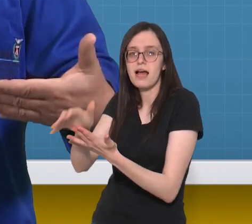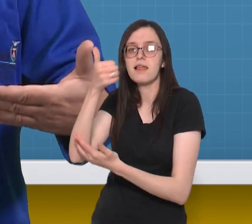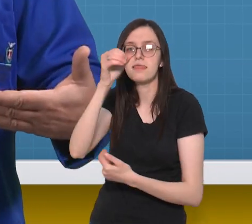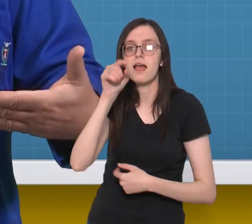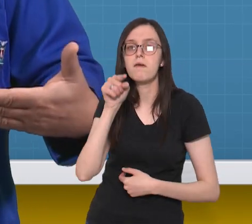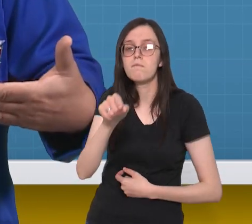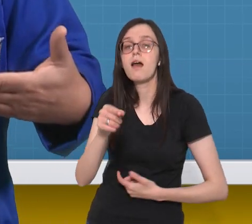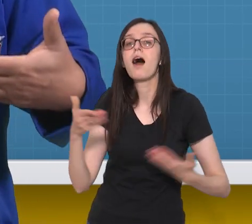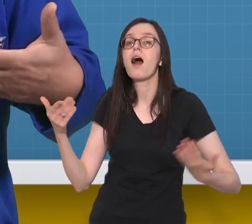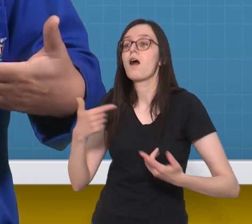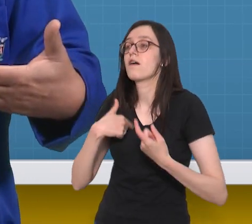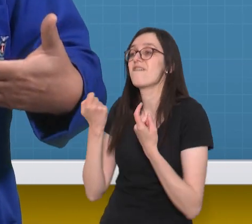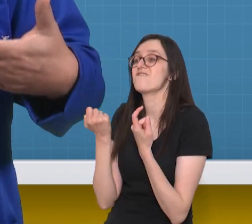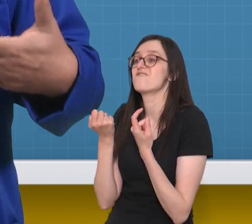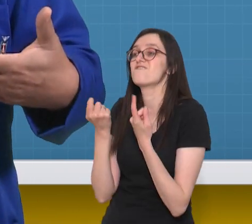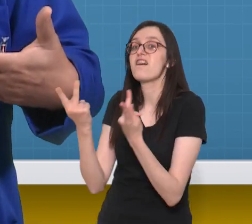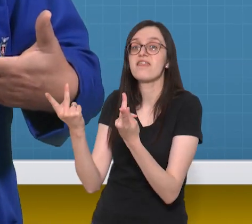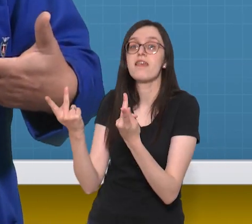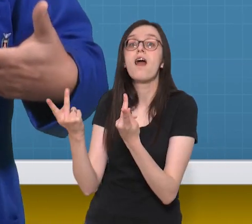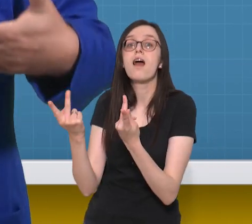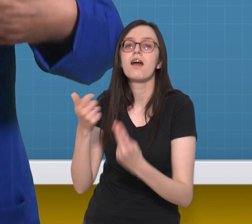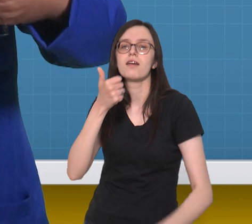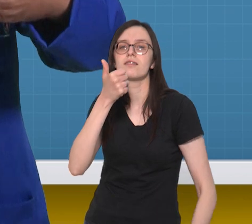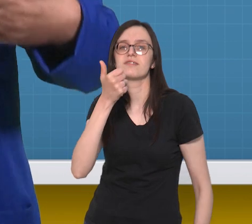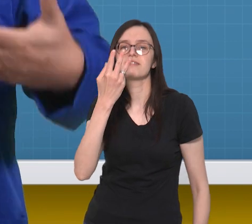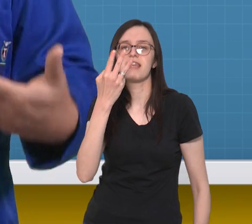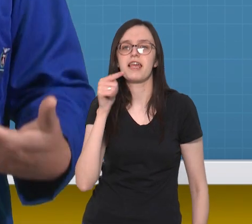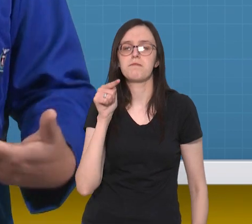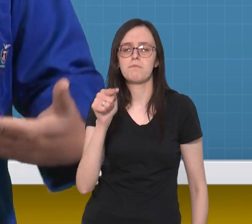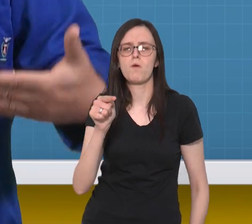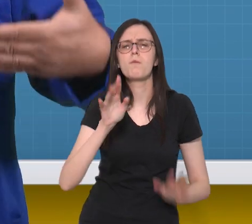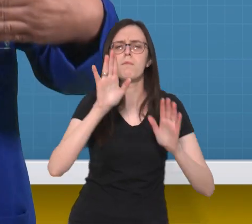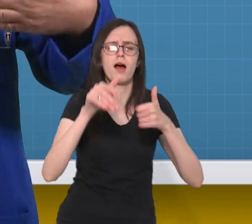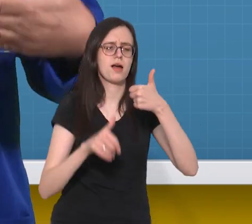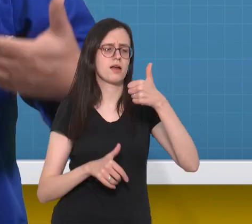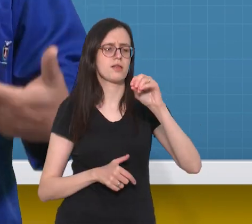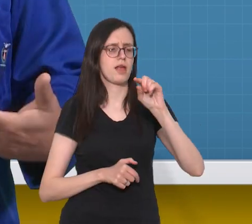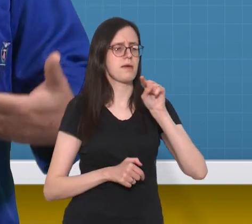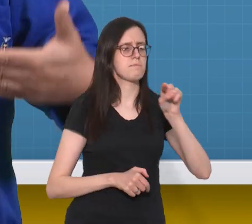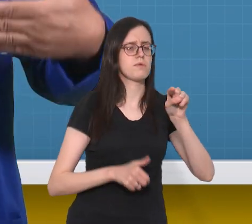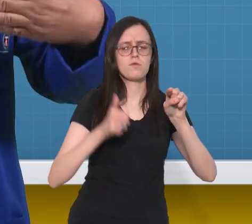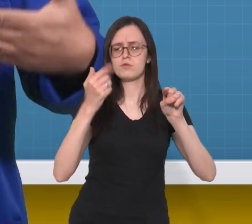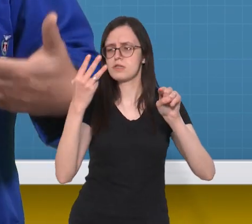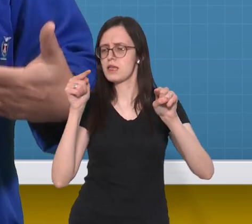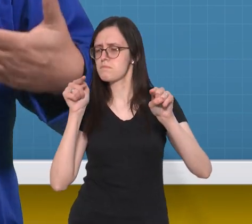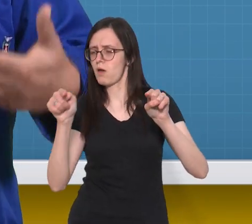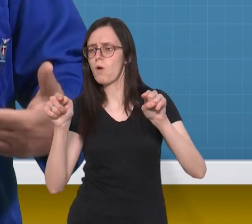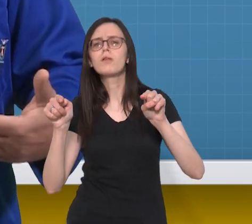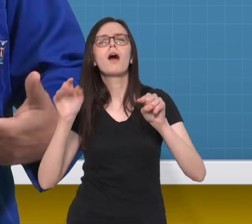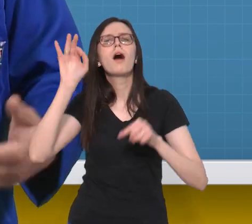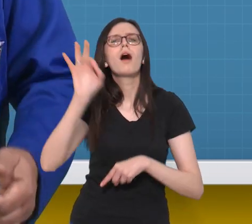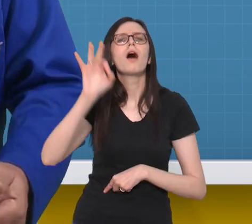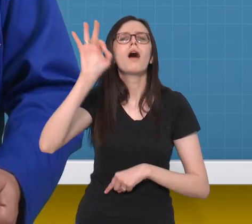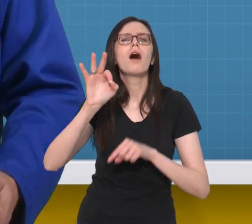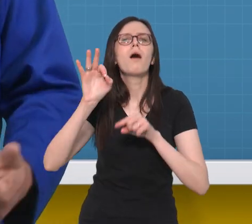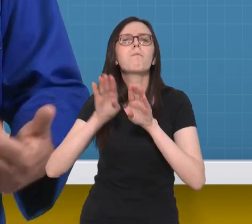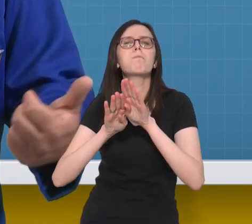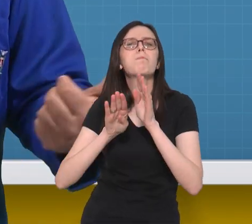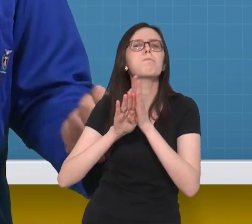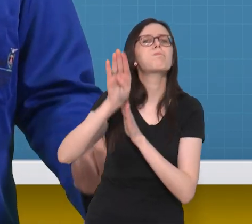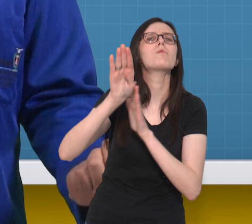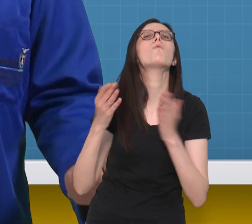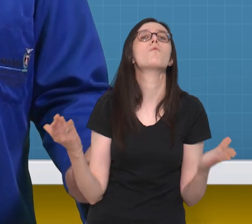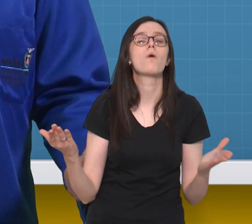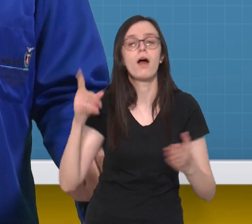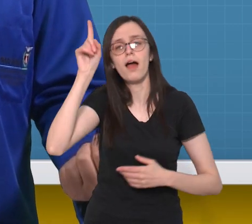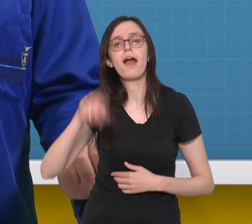mil e agora vendi a 13. Que porcentagem eu tive de aumento? Agora a